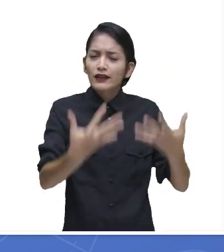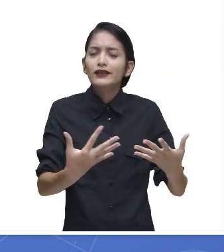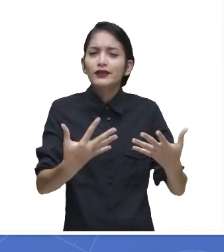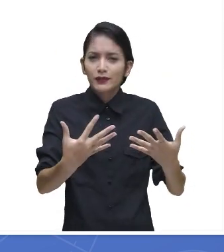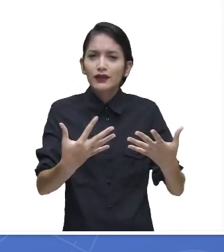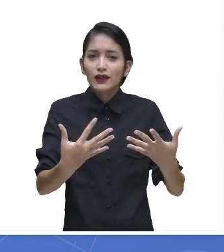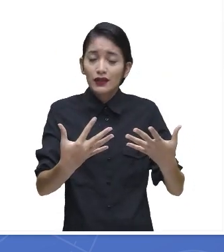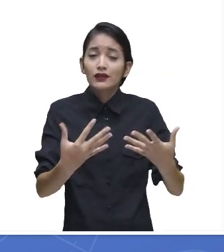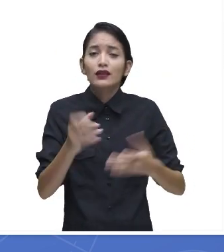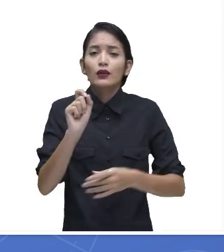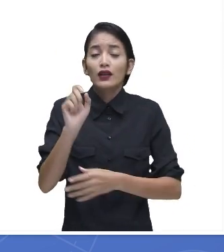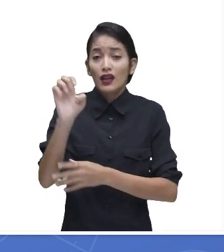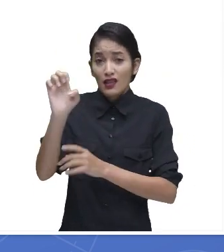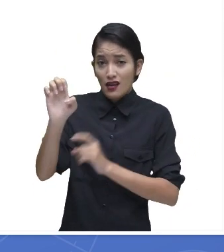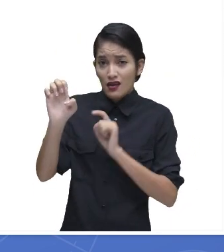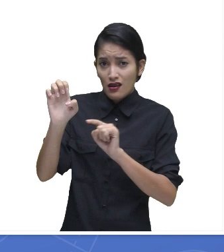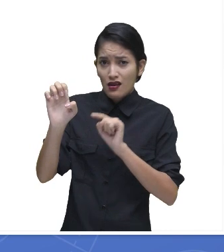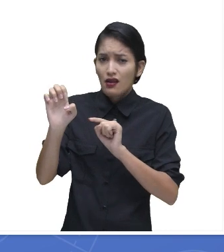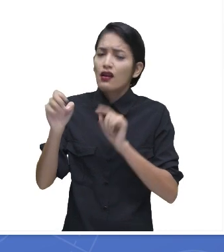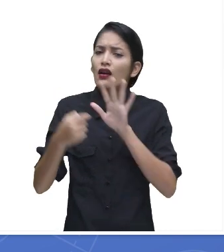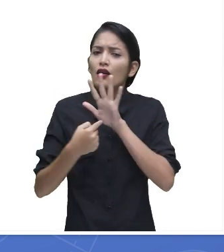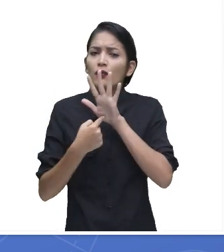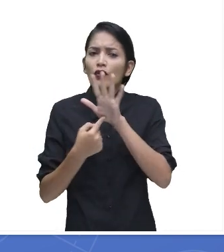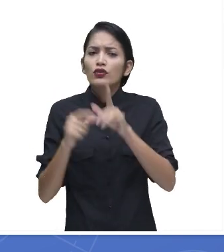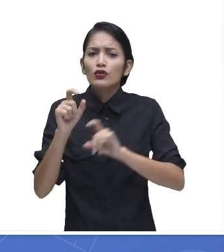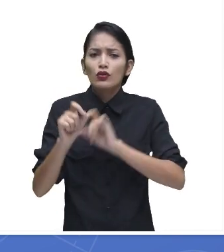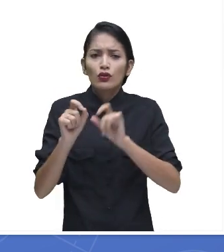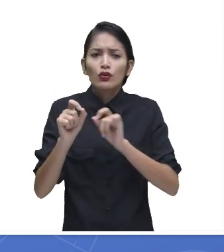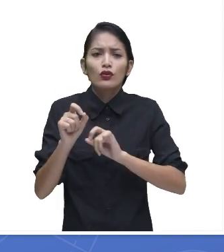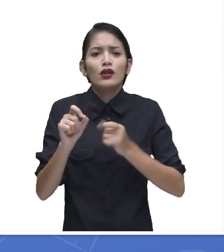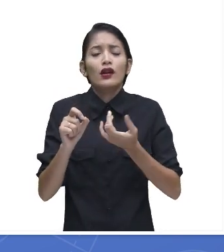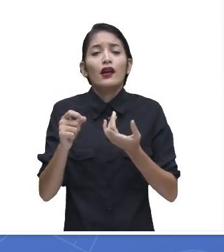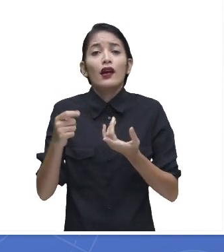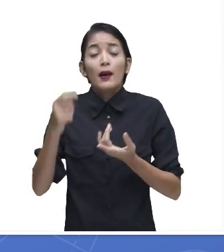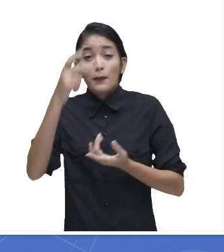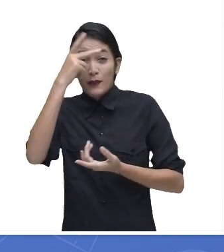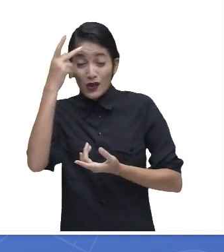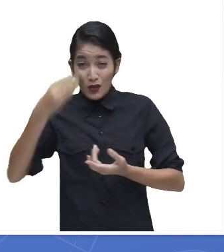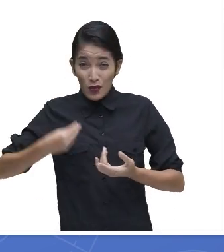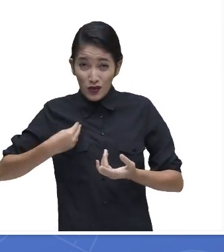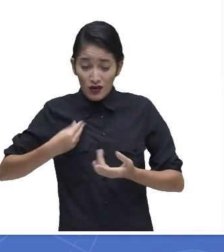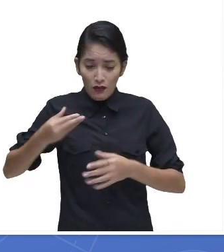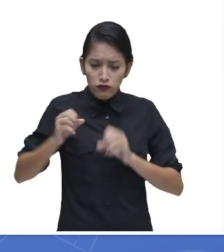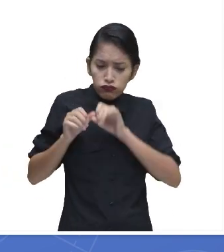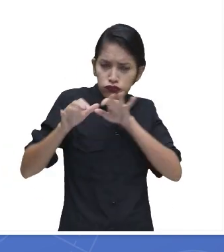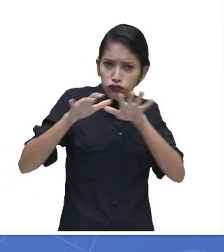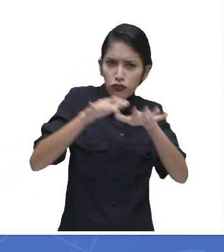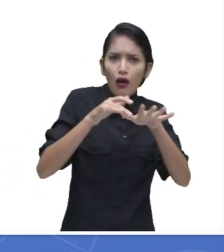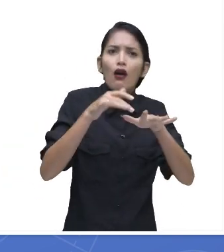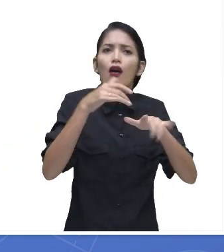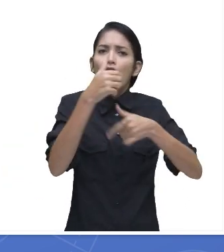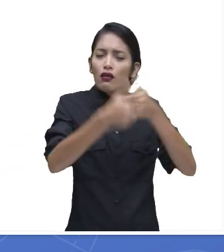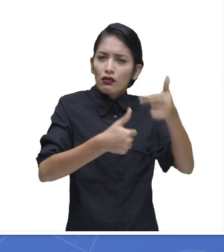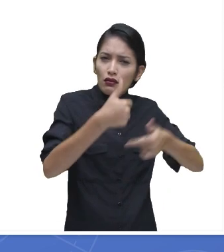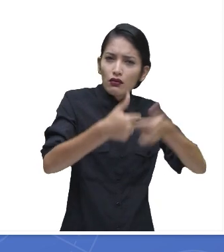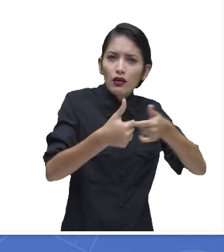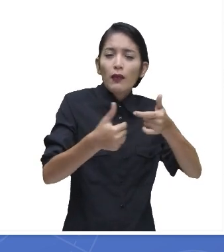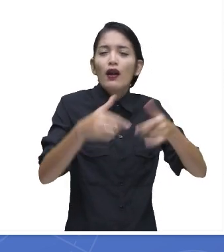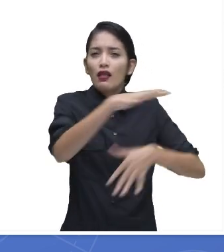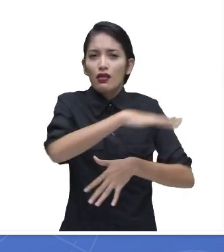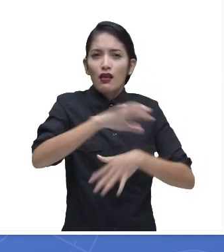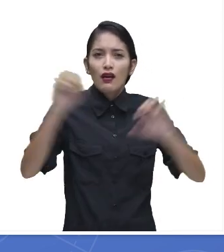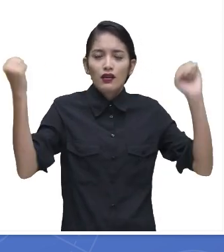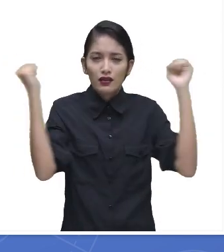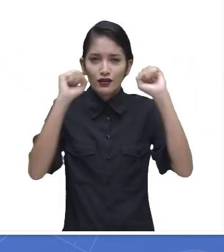na alternativa, né, ela menciona exatamente a maior presença de empregos e de áreas de indústria, tá bom? Então